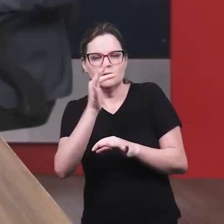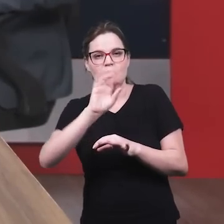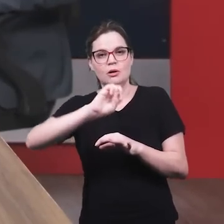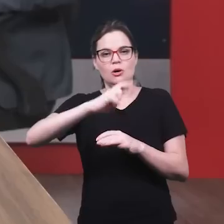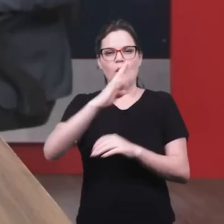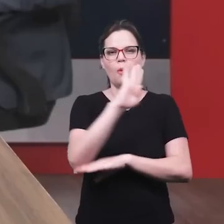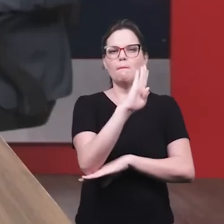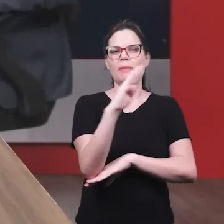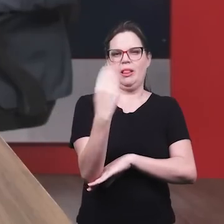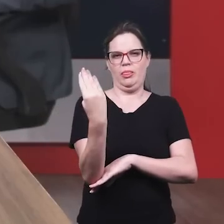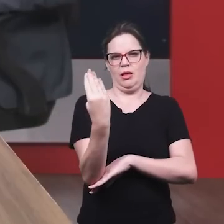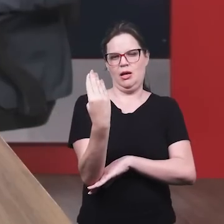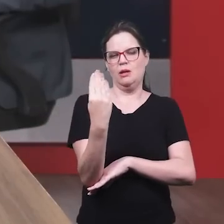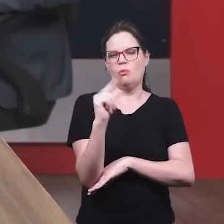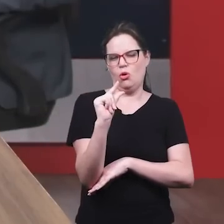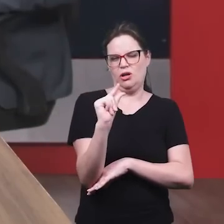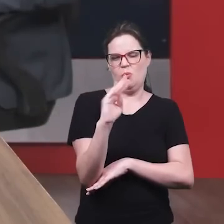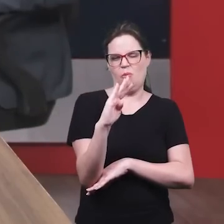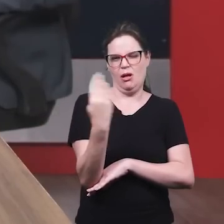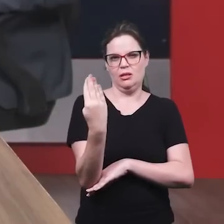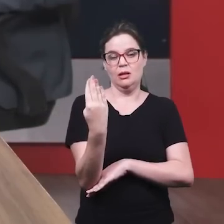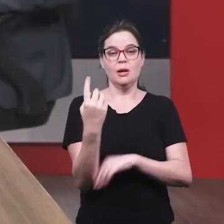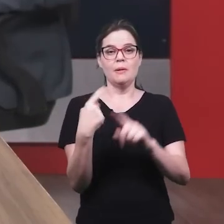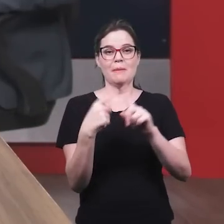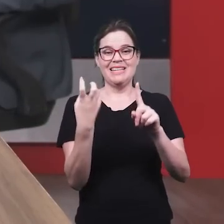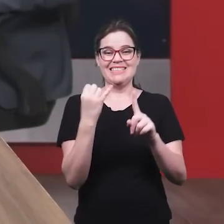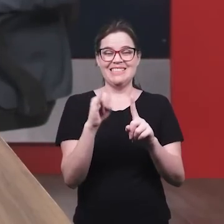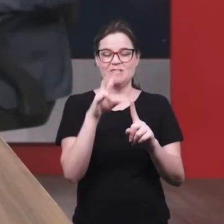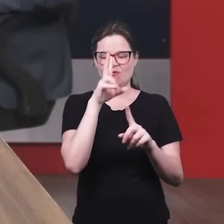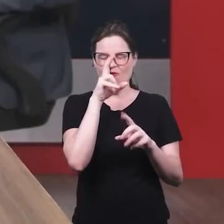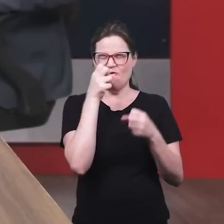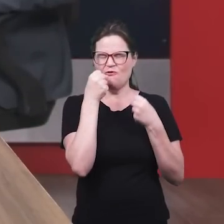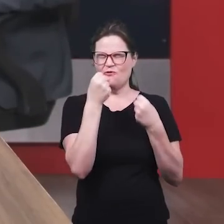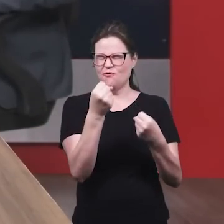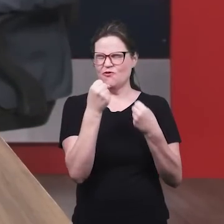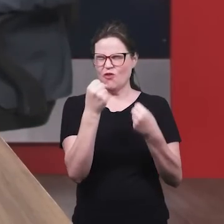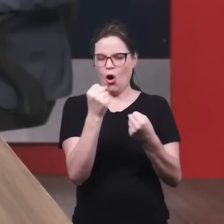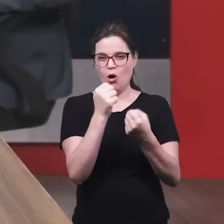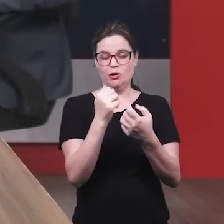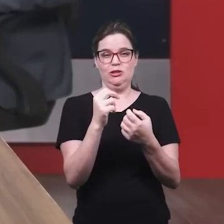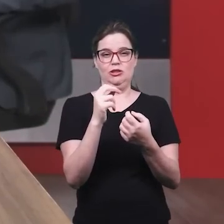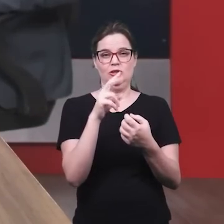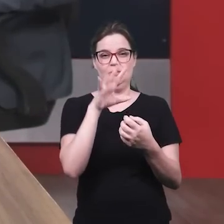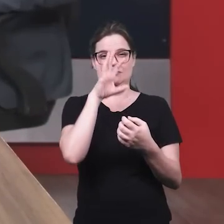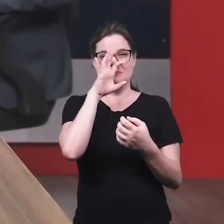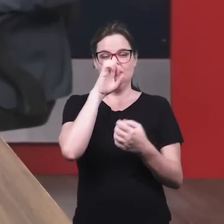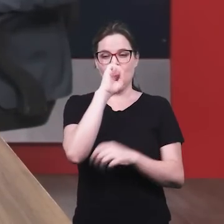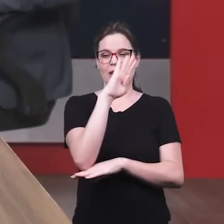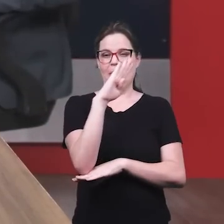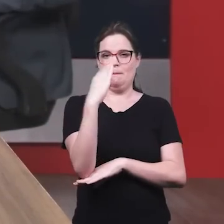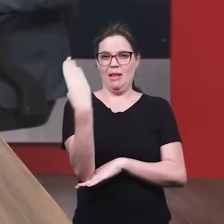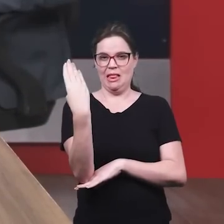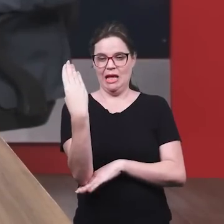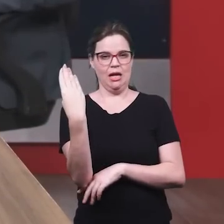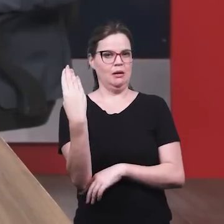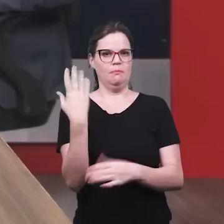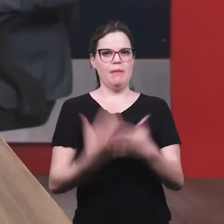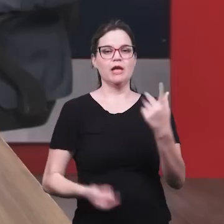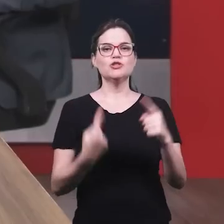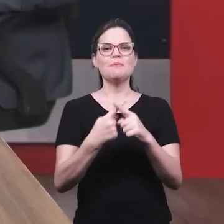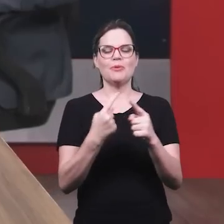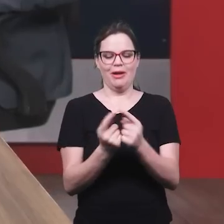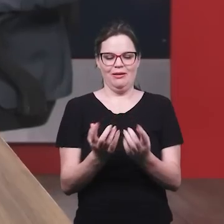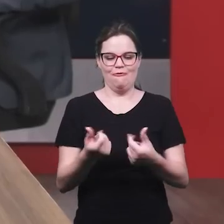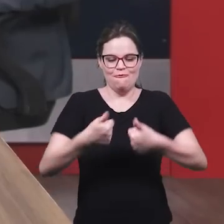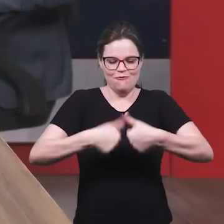madeira. Ele pode ter um pouco, mas se esse cheiro for muito, extrapolar muito, ele perde a safra, né?